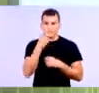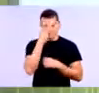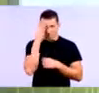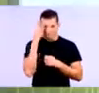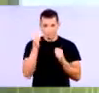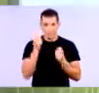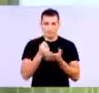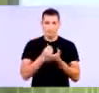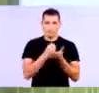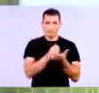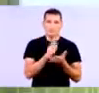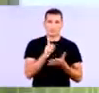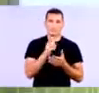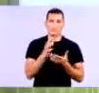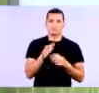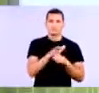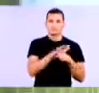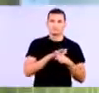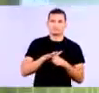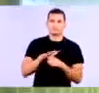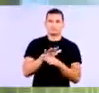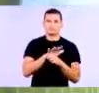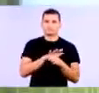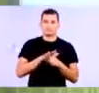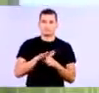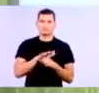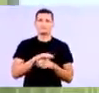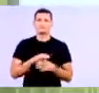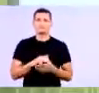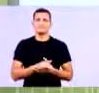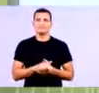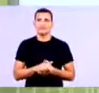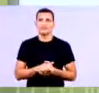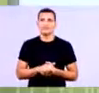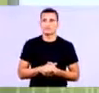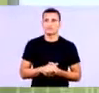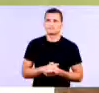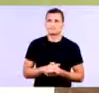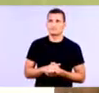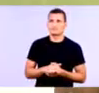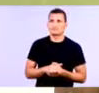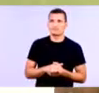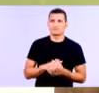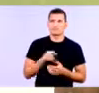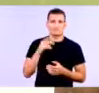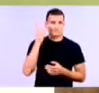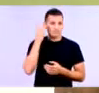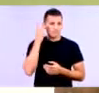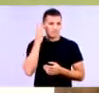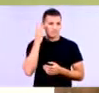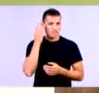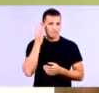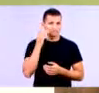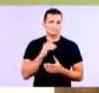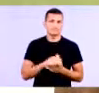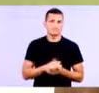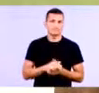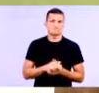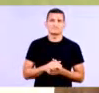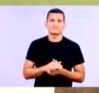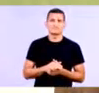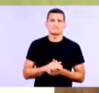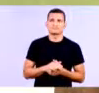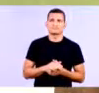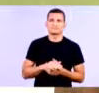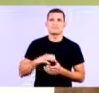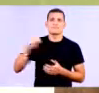né, e não estar tumultuando mais ainda as atividades. Isso é muito comum, assim, não que seja muito comum acontecer acidentes aéreos, mas